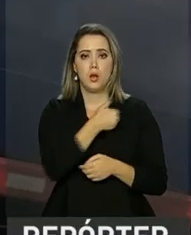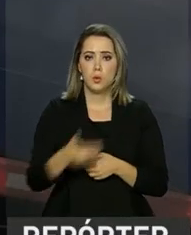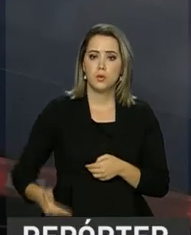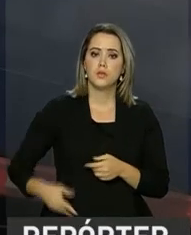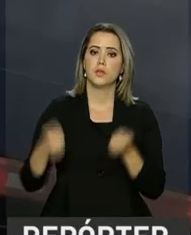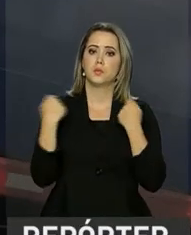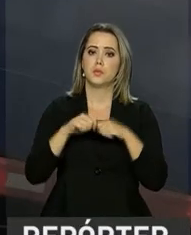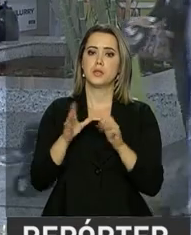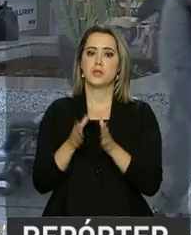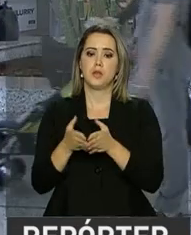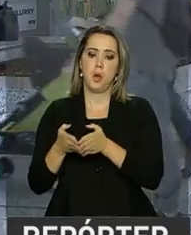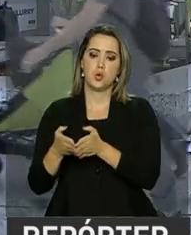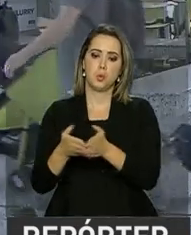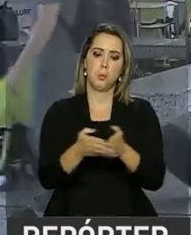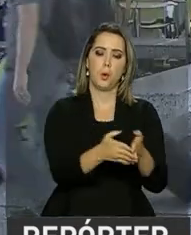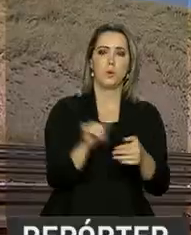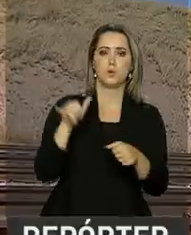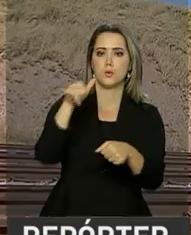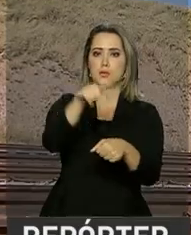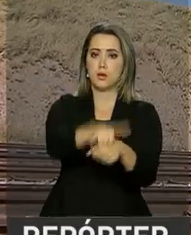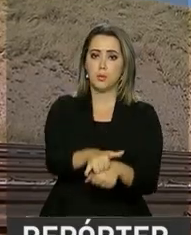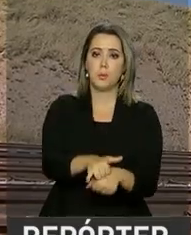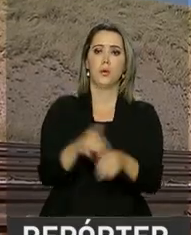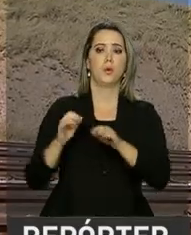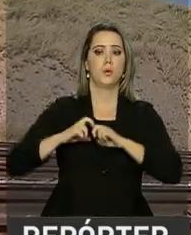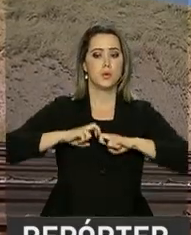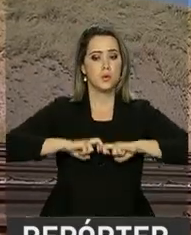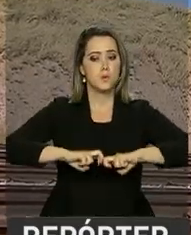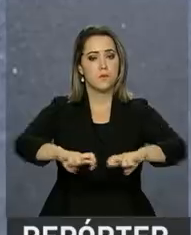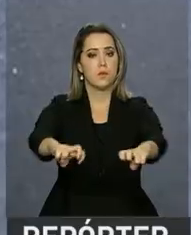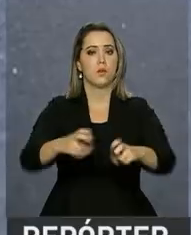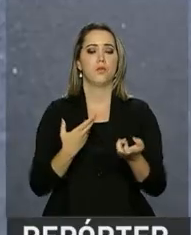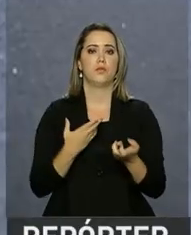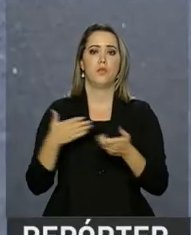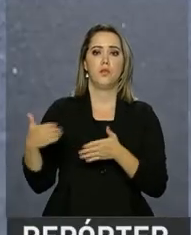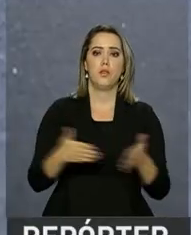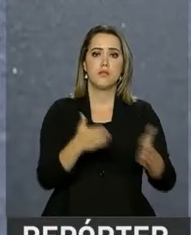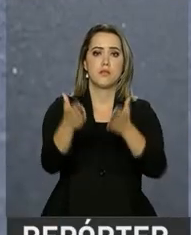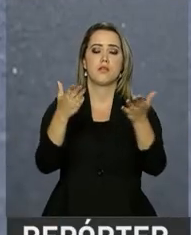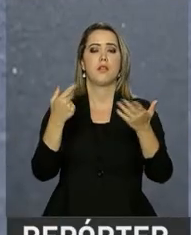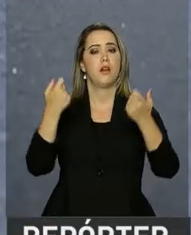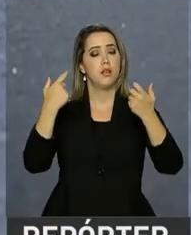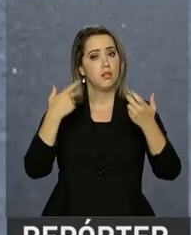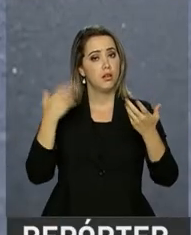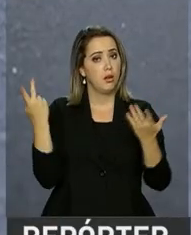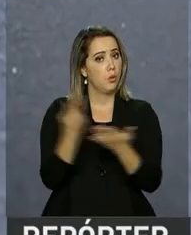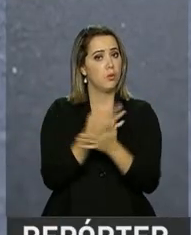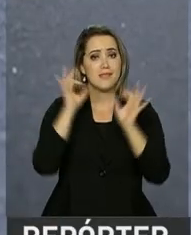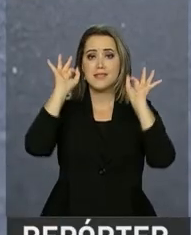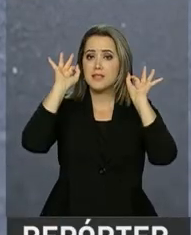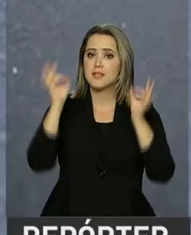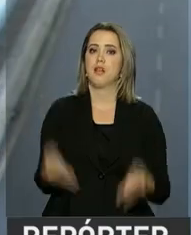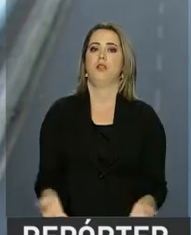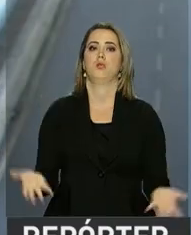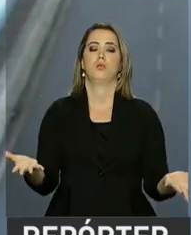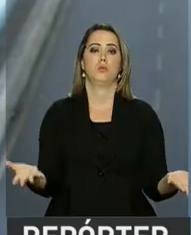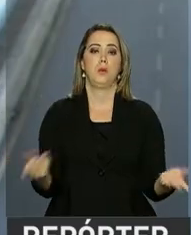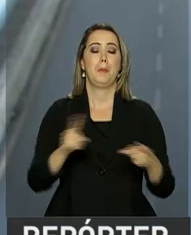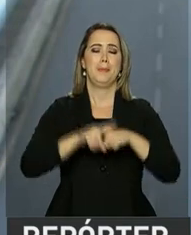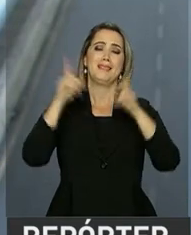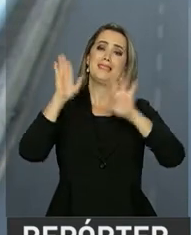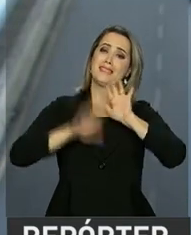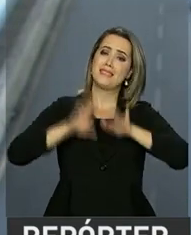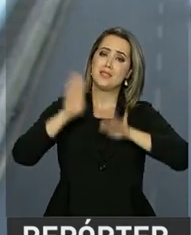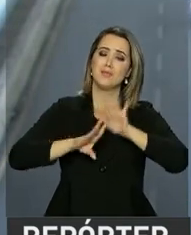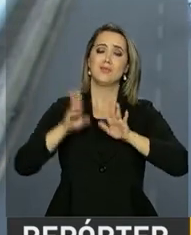precisa de portos aeroportos ferrovias e rodovias funcionando de forma adequada mas nem